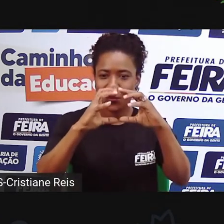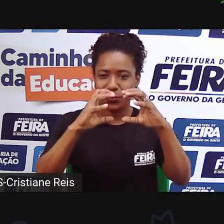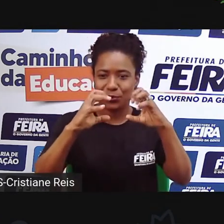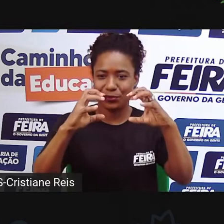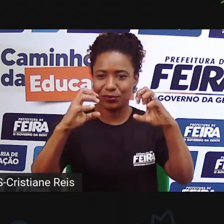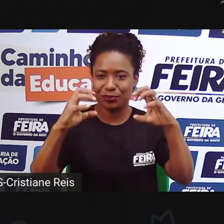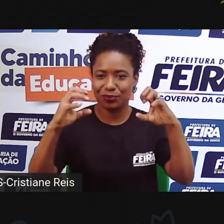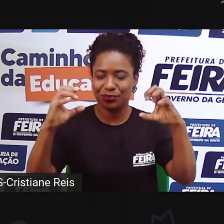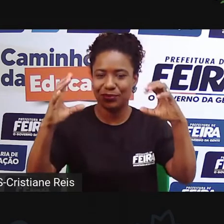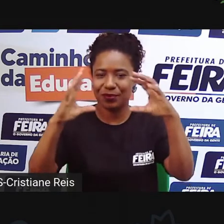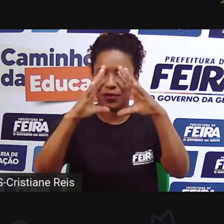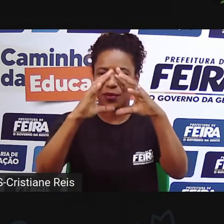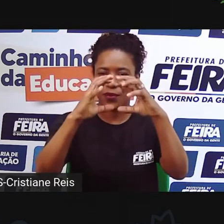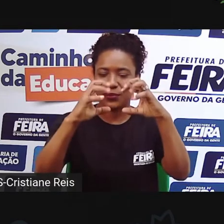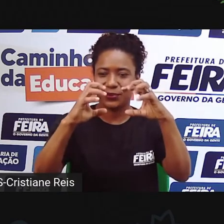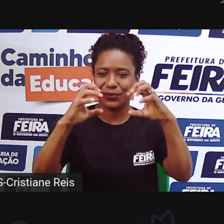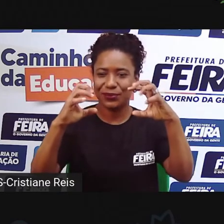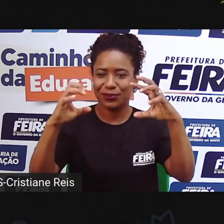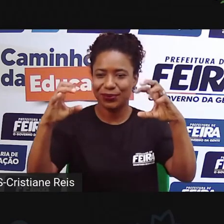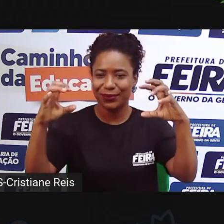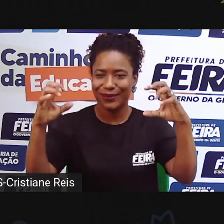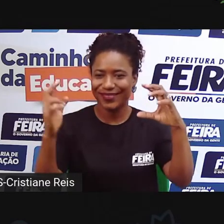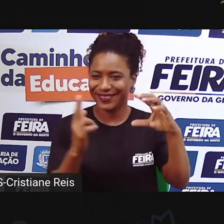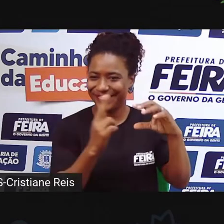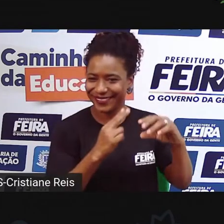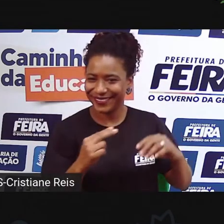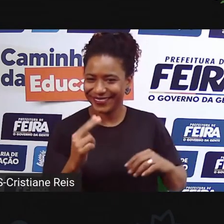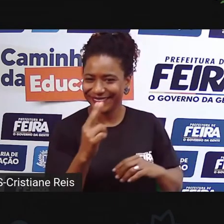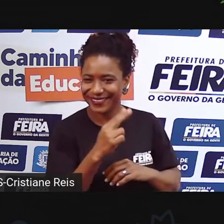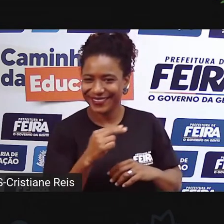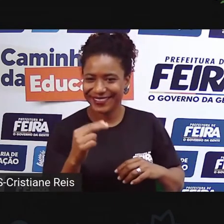nuvem. Uma nuvem.